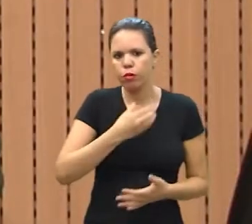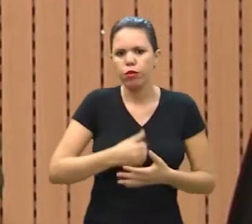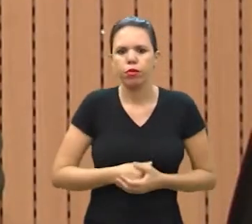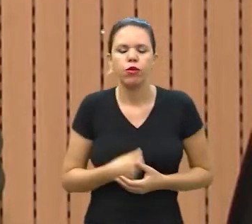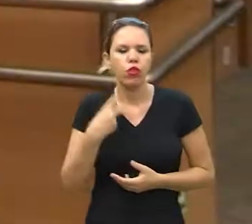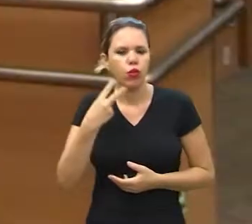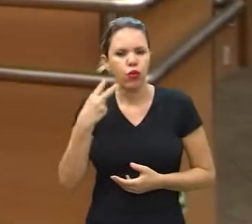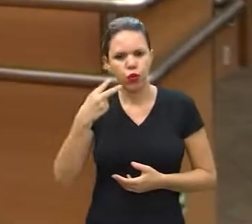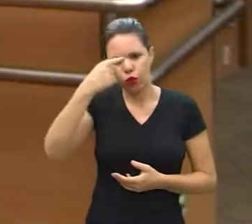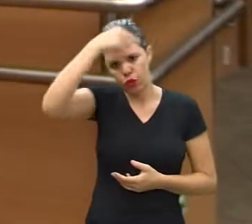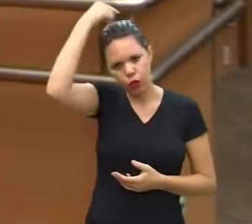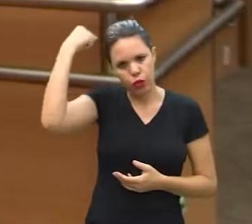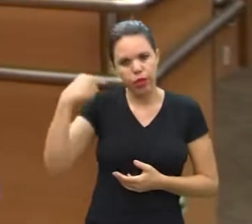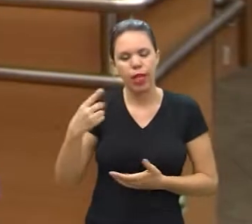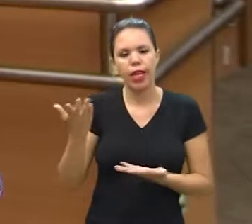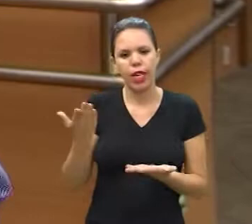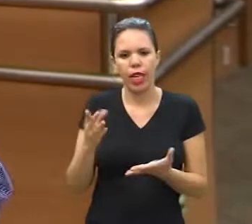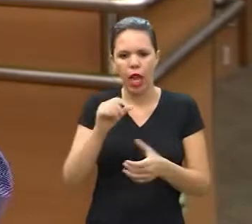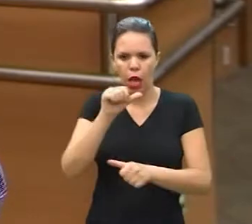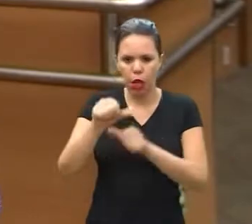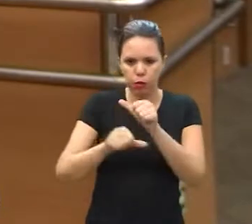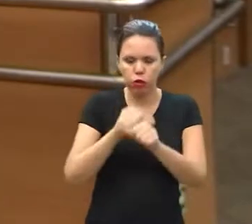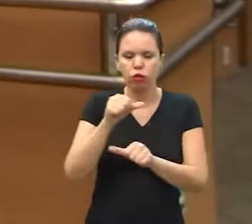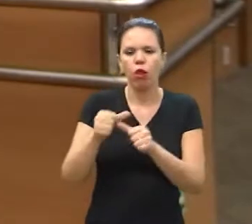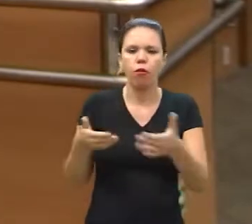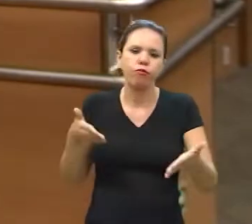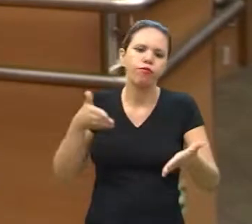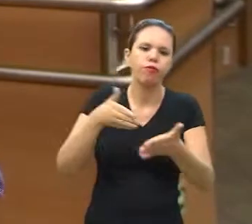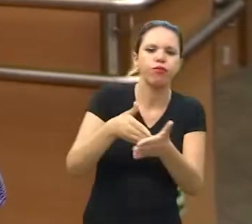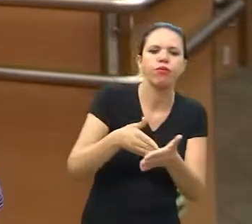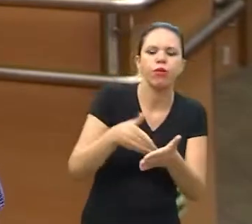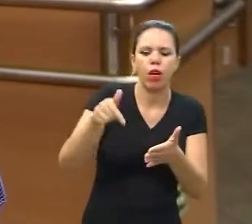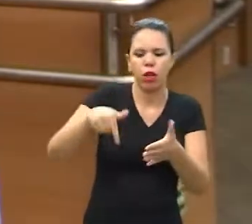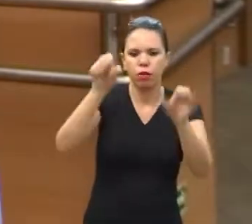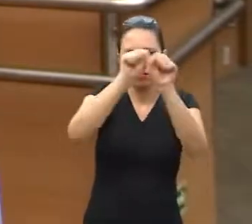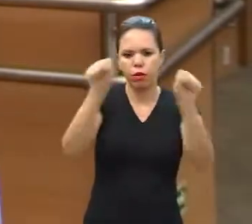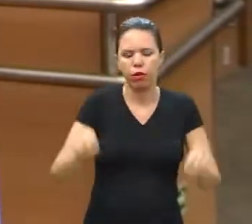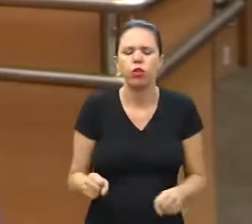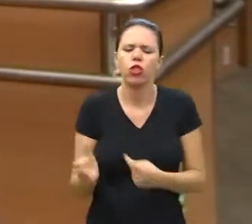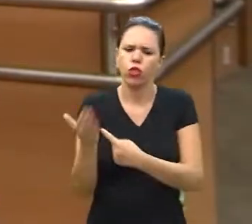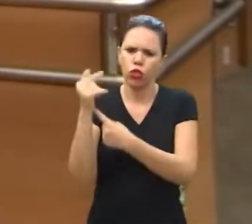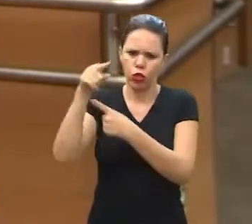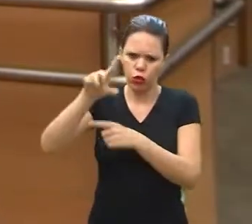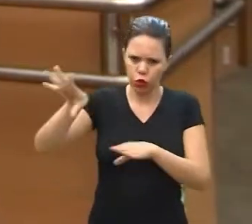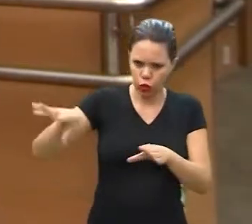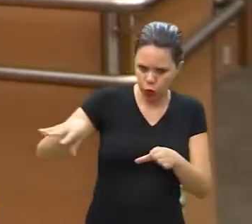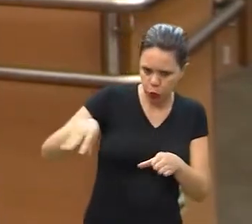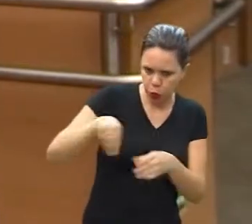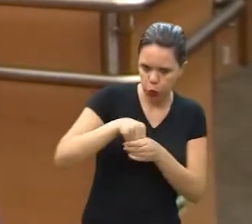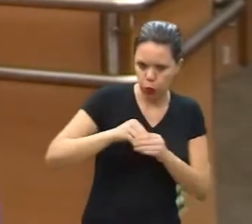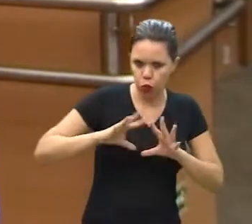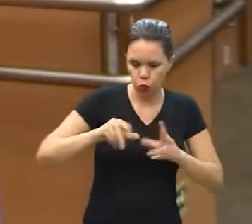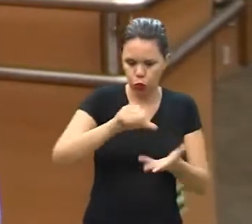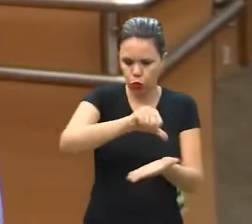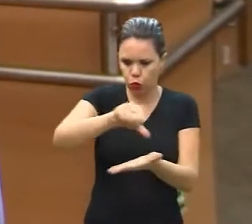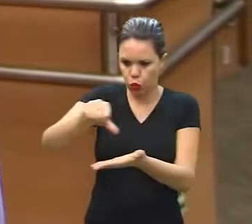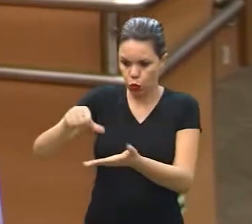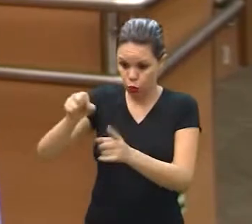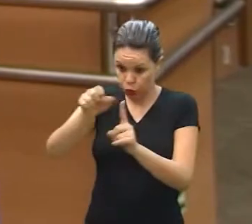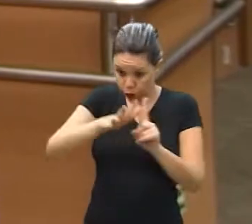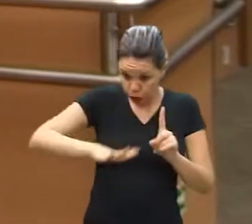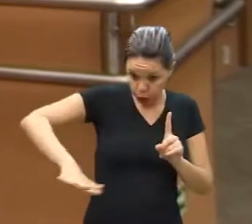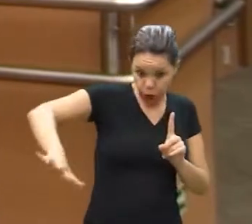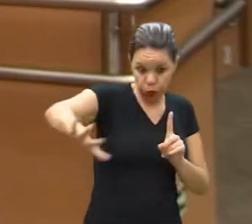Luiz. O vereador quer desburocratizar o atual sistema. A tecnologia ela incorpora todos os setores